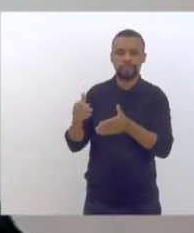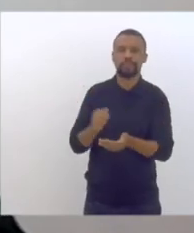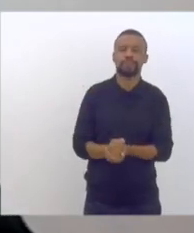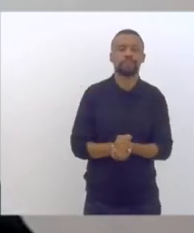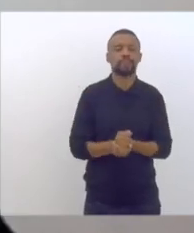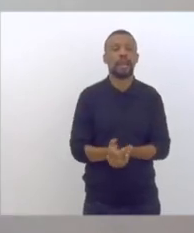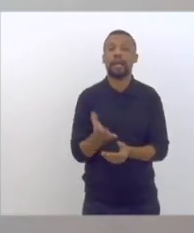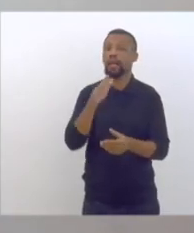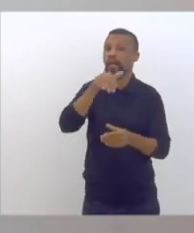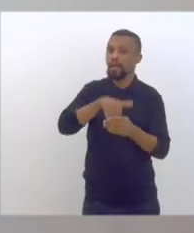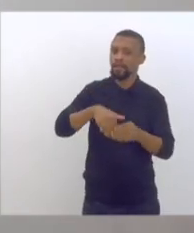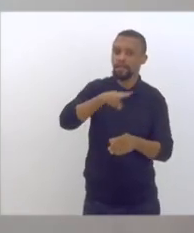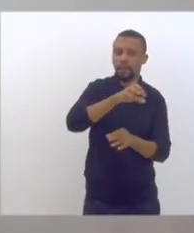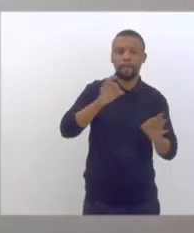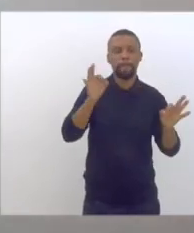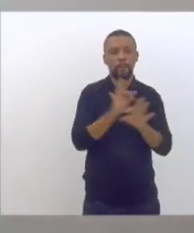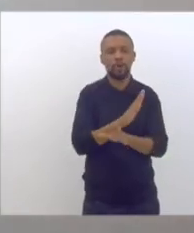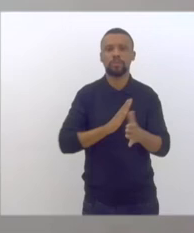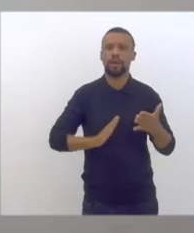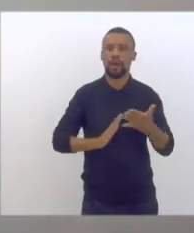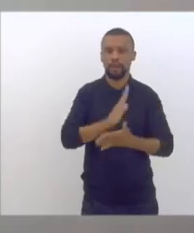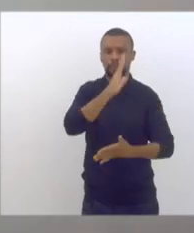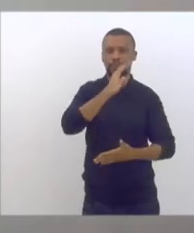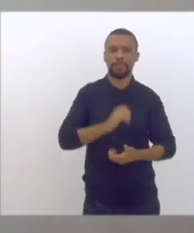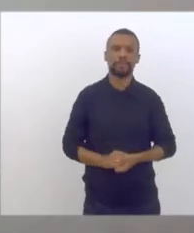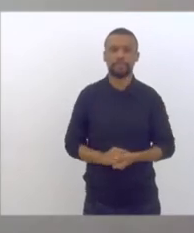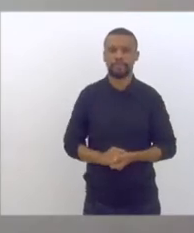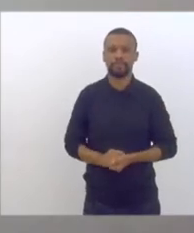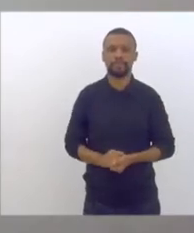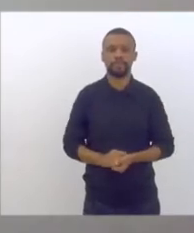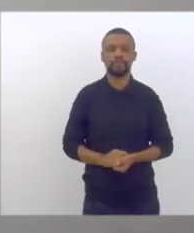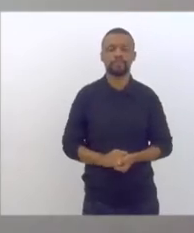e em votação aprovado em